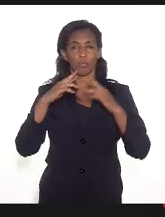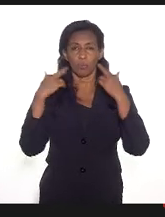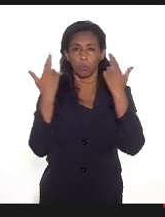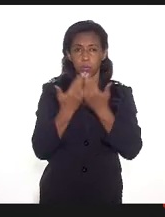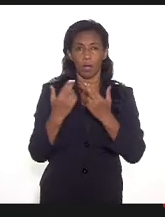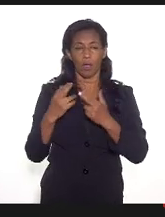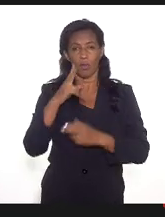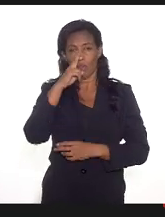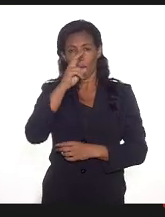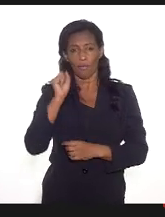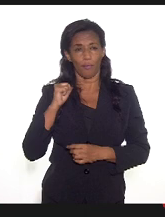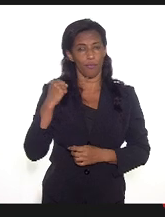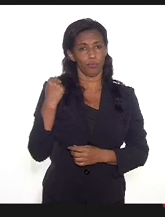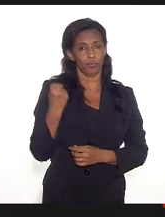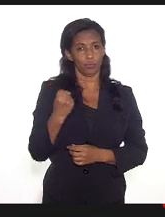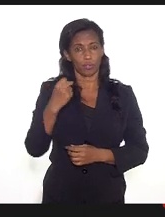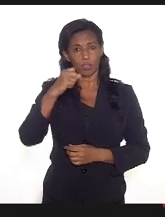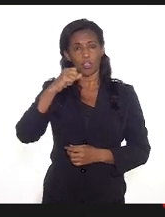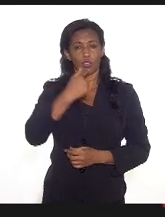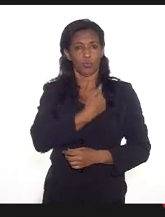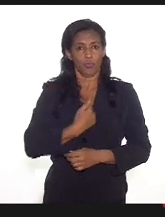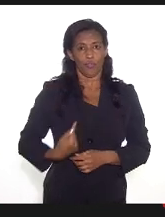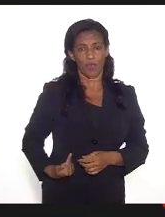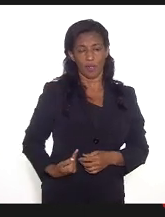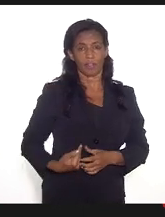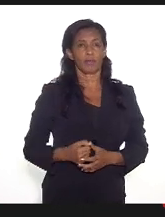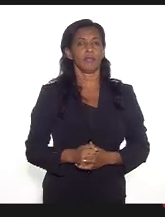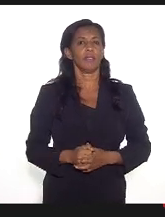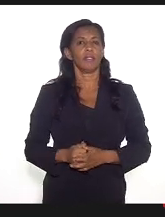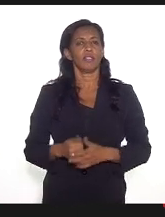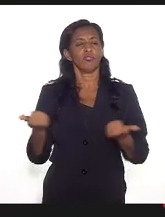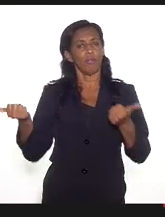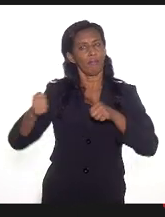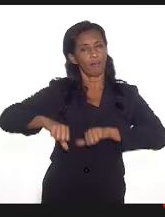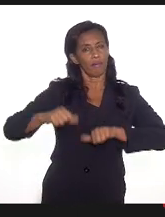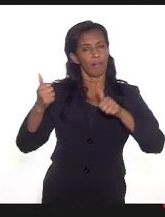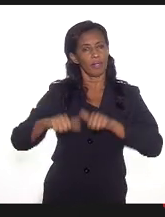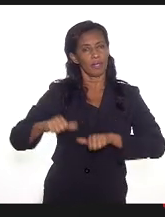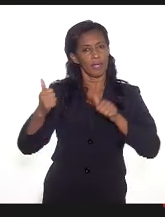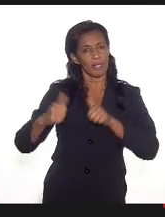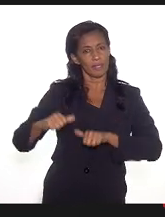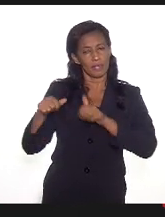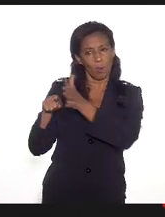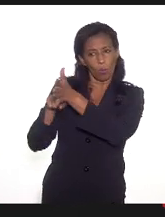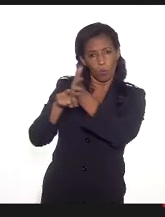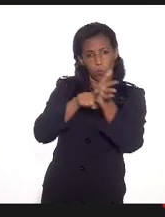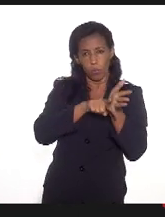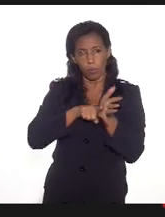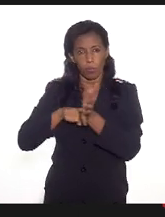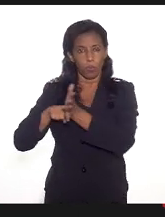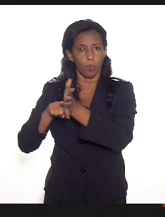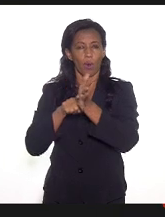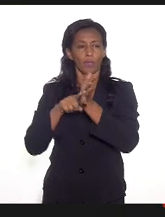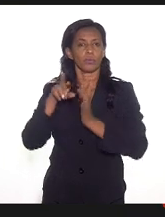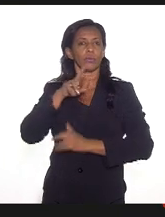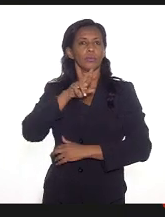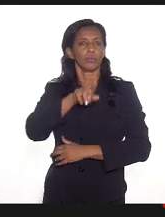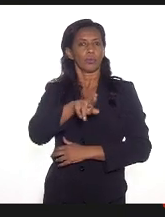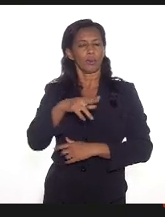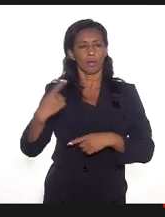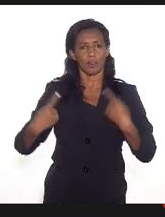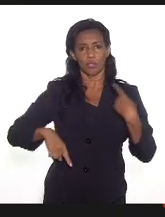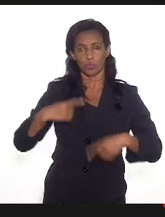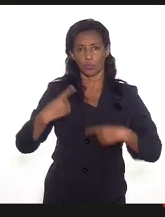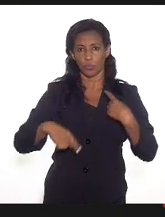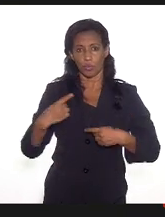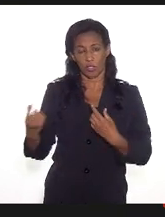forte estrutura de governança e de avaliação e análise permanente do resultado das